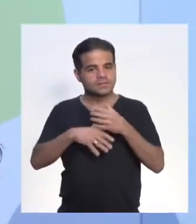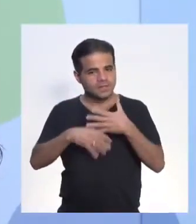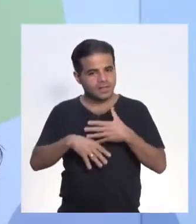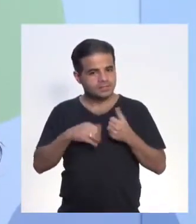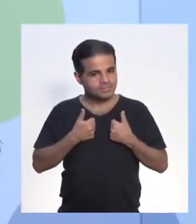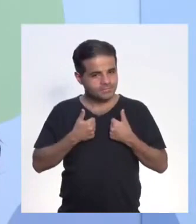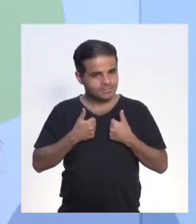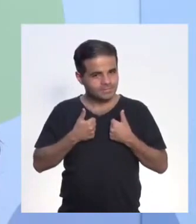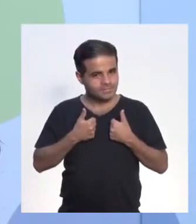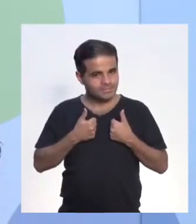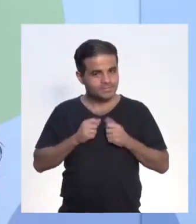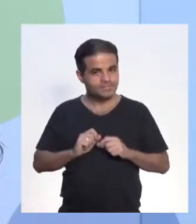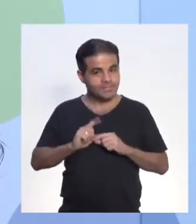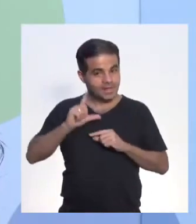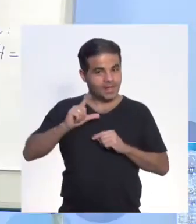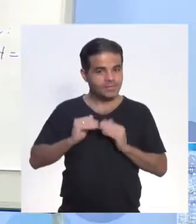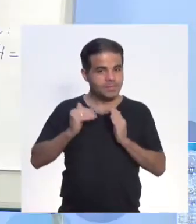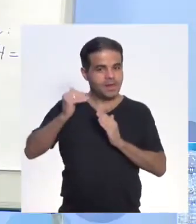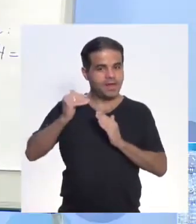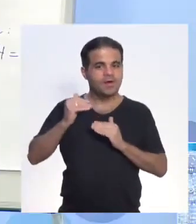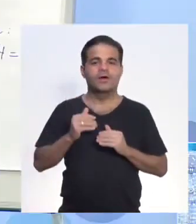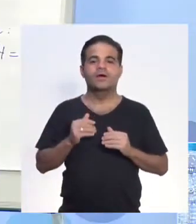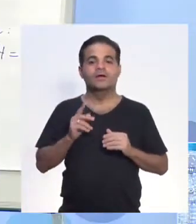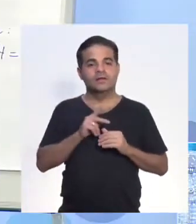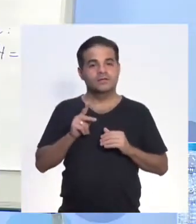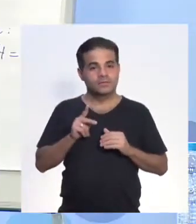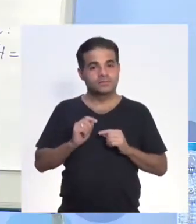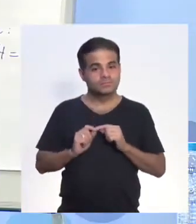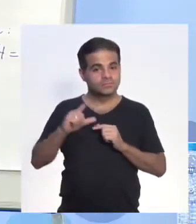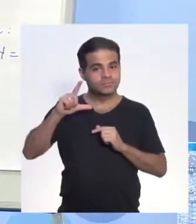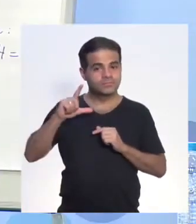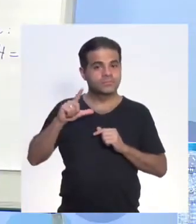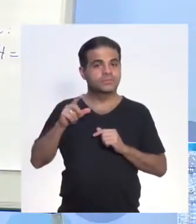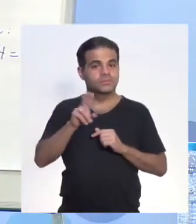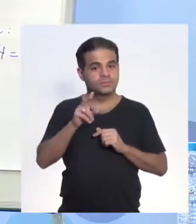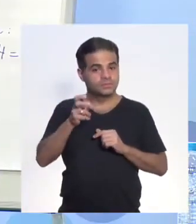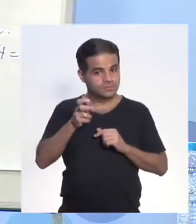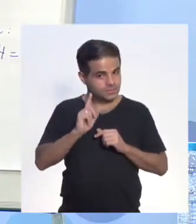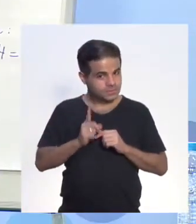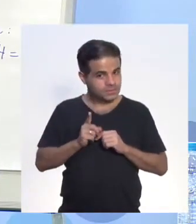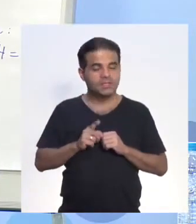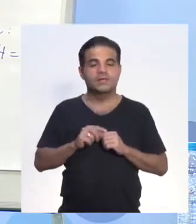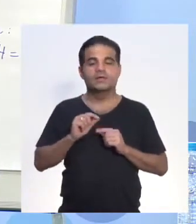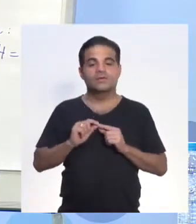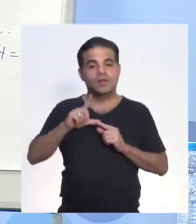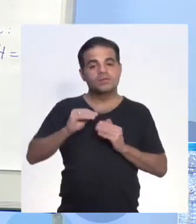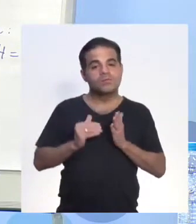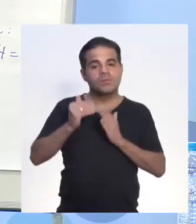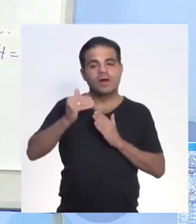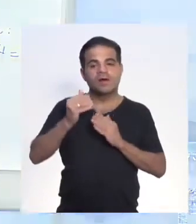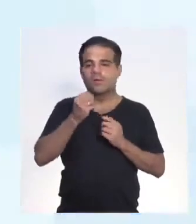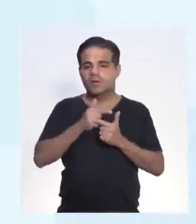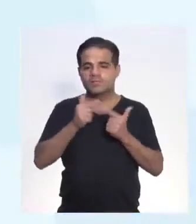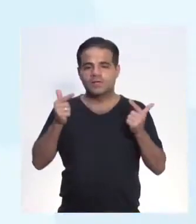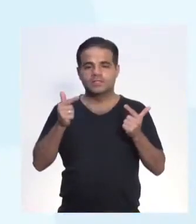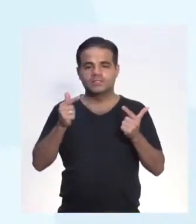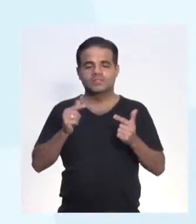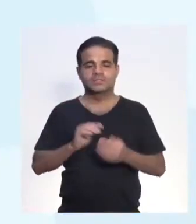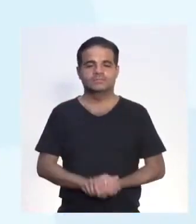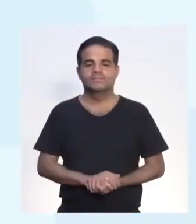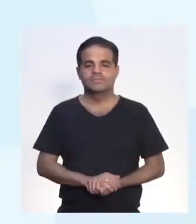hein, pessoal? O lado maior. Ok, então quero a resposta do lado maior, não do x, hein? Do lado maior. Boa sorte.